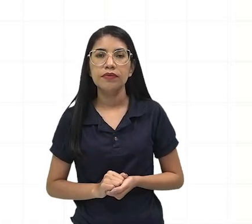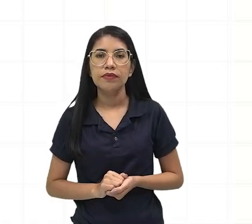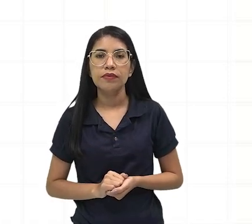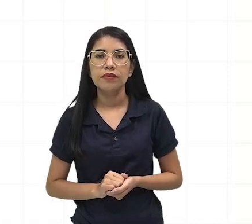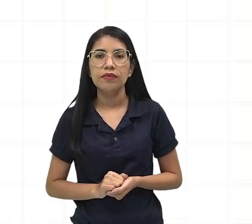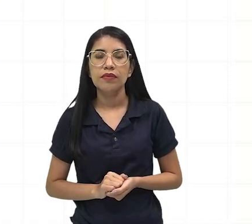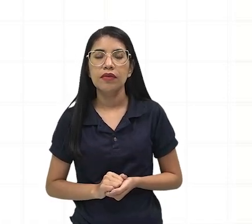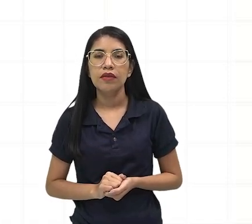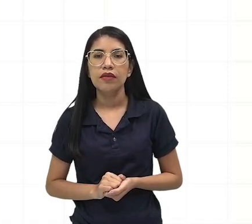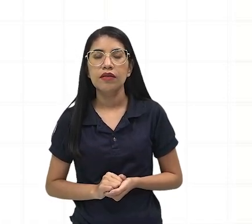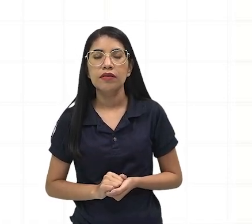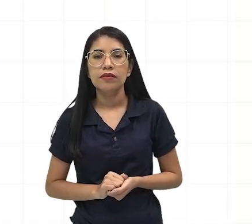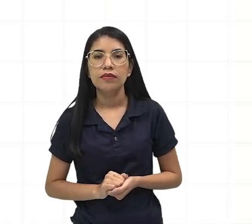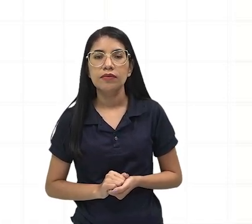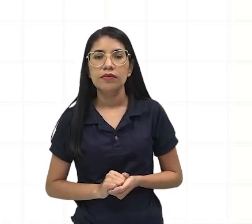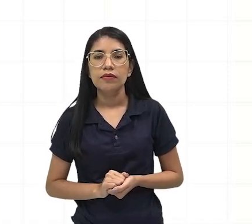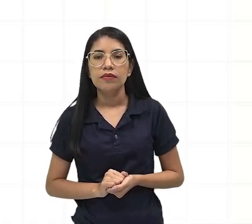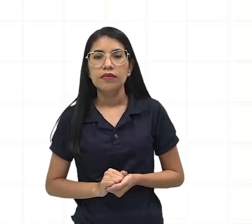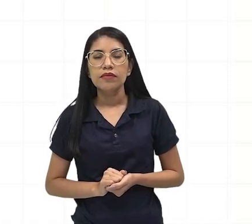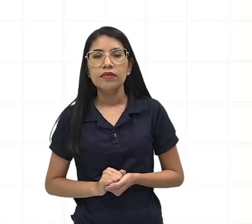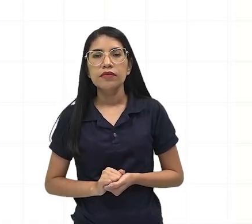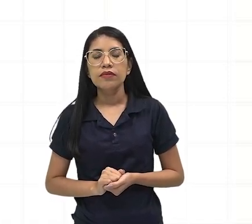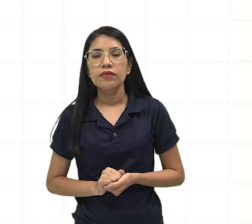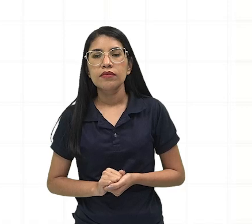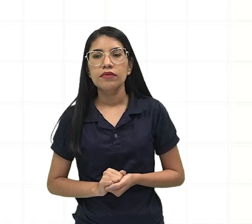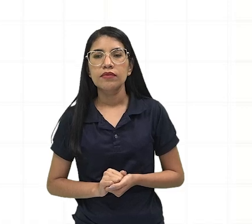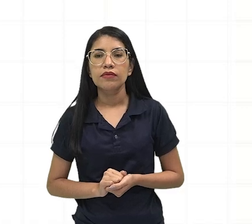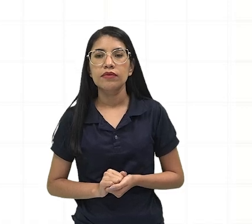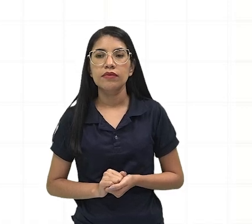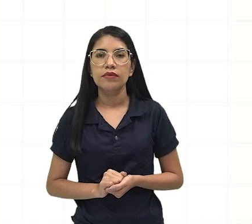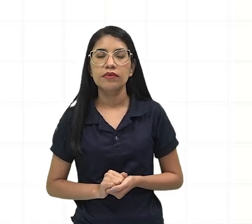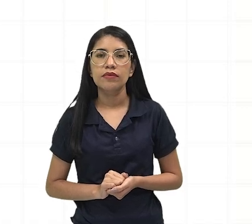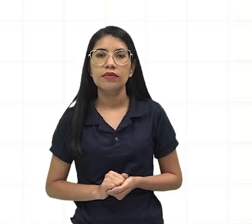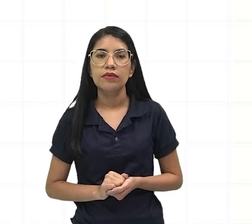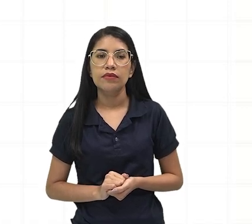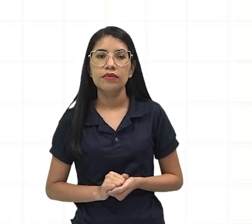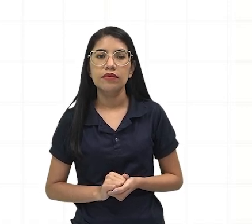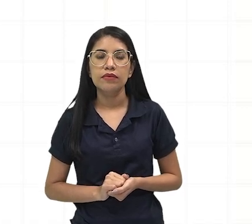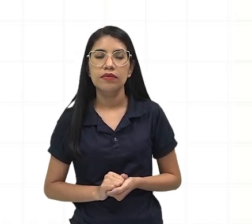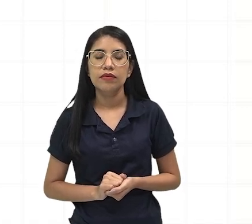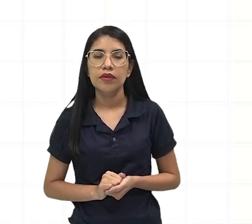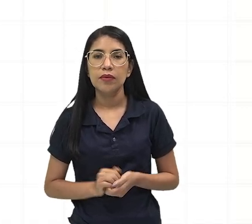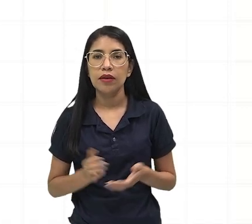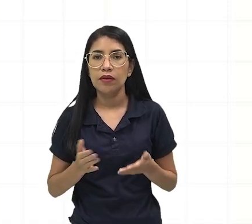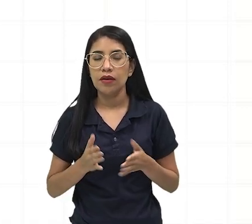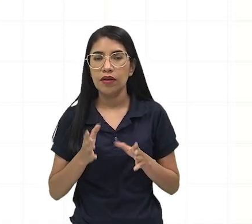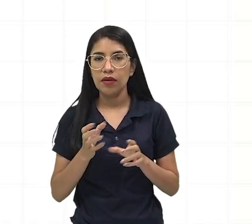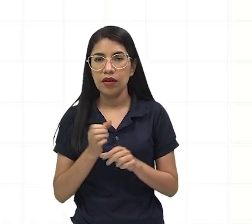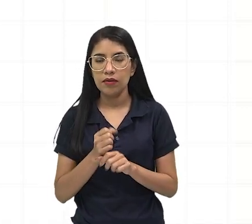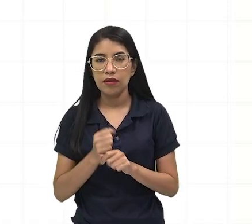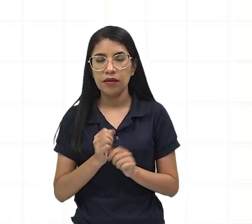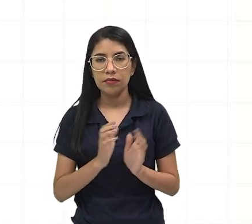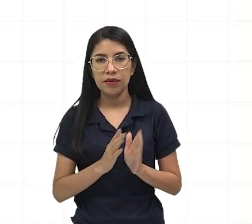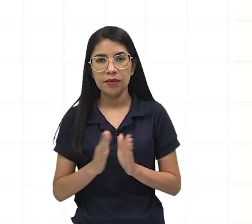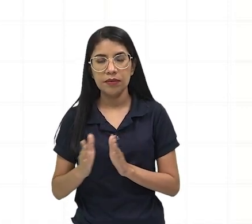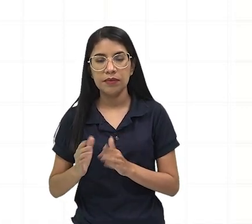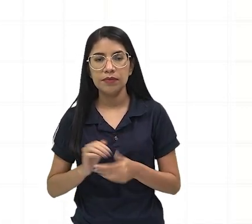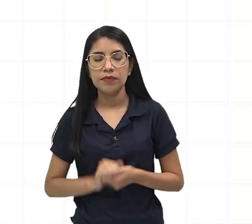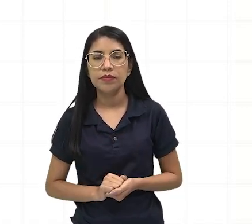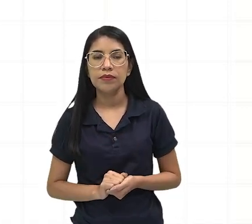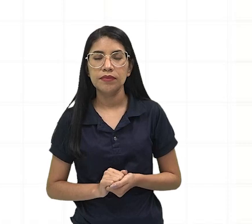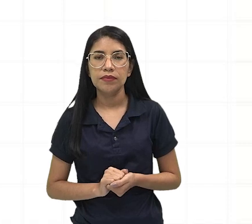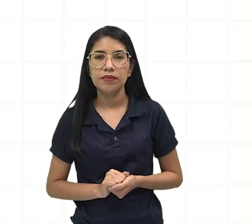ficou, era só um rascunho. Muito bem, vamos à resolução. Olha só, coloquei